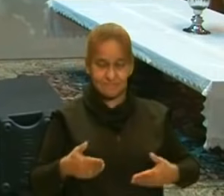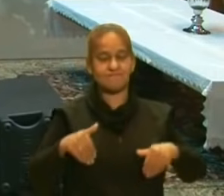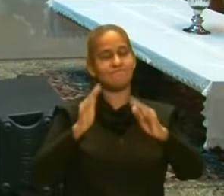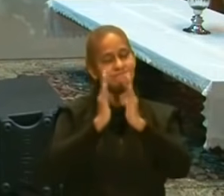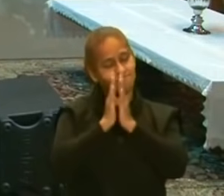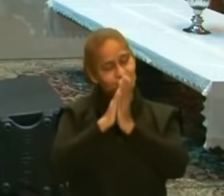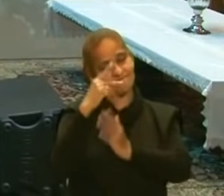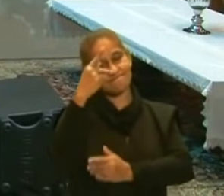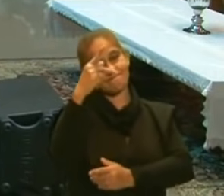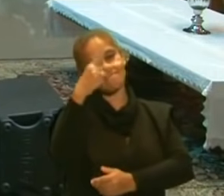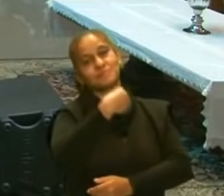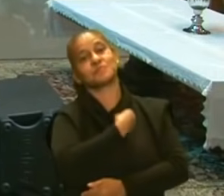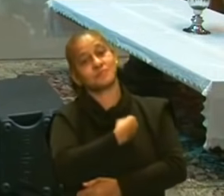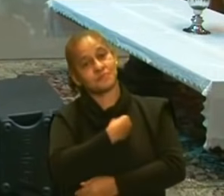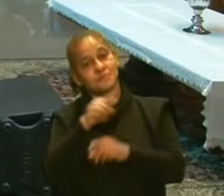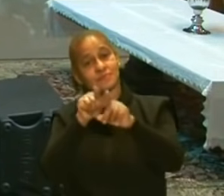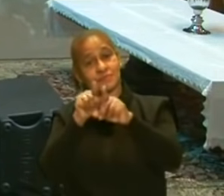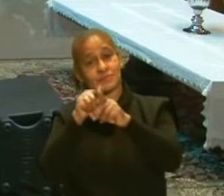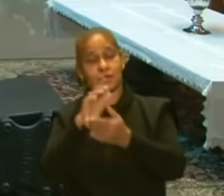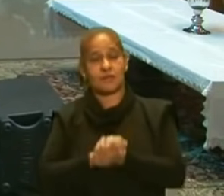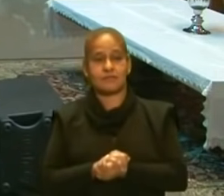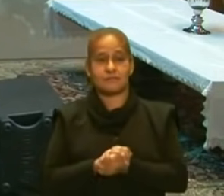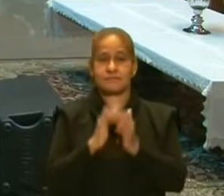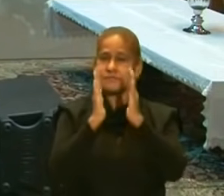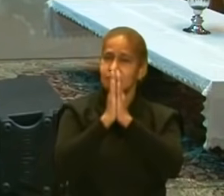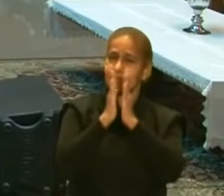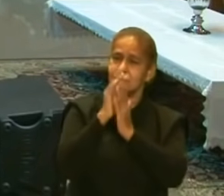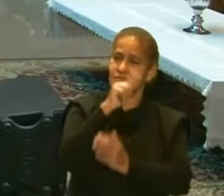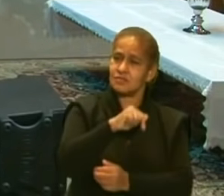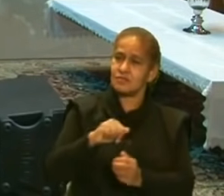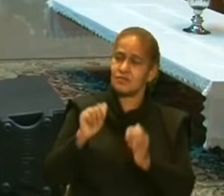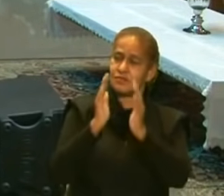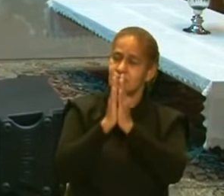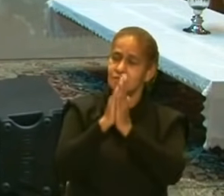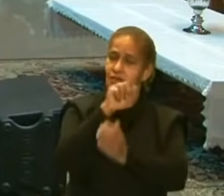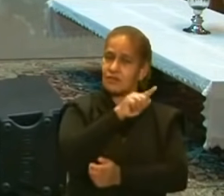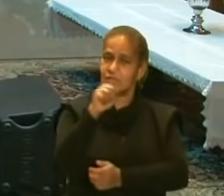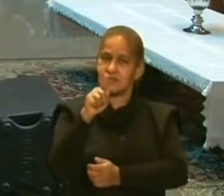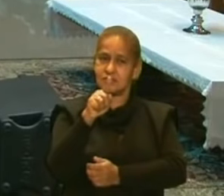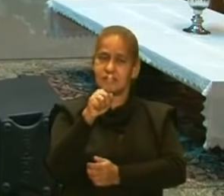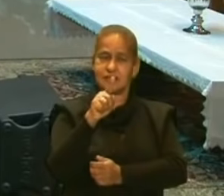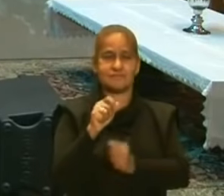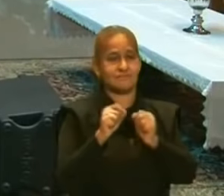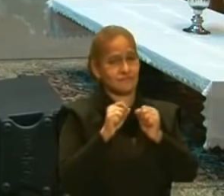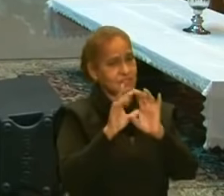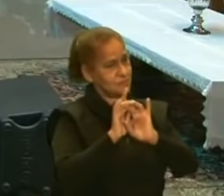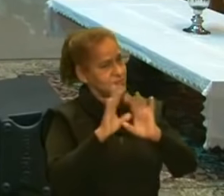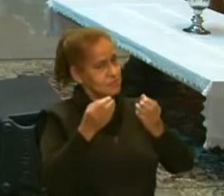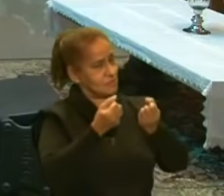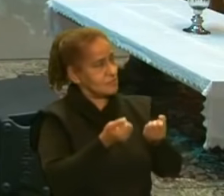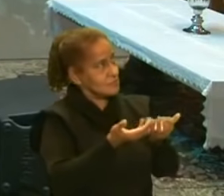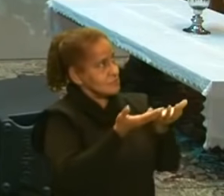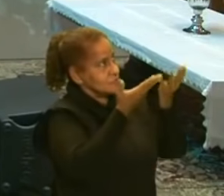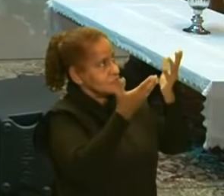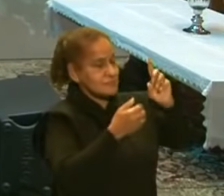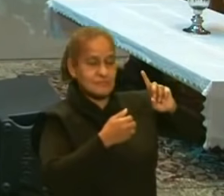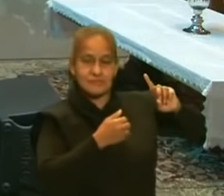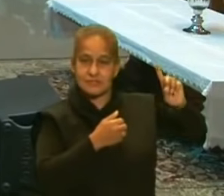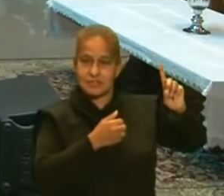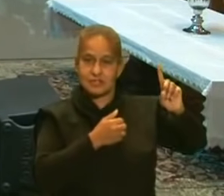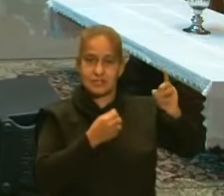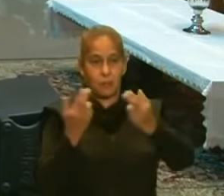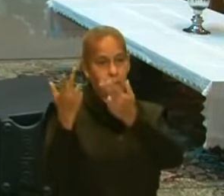por você também. E nessa oração eu vou pedir para você fazer algumas entregas, assim como eu vou pedir